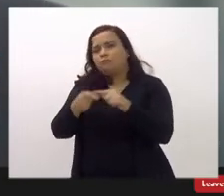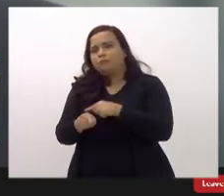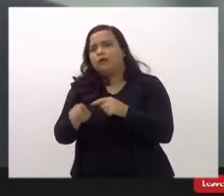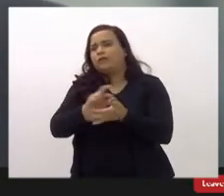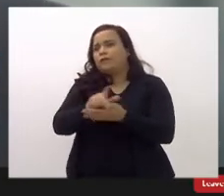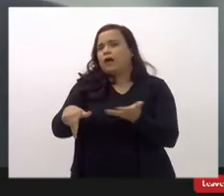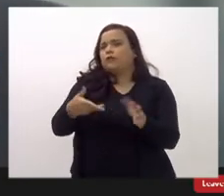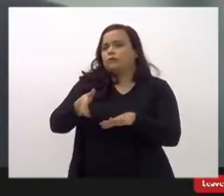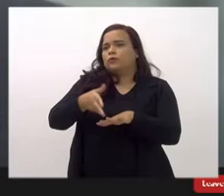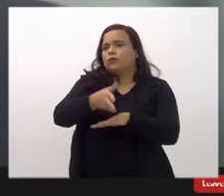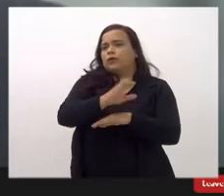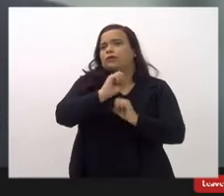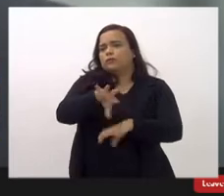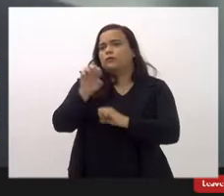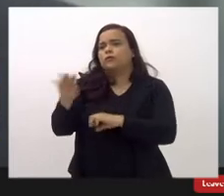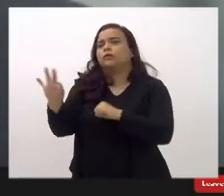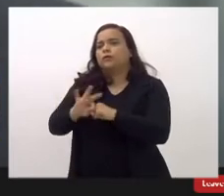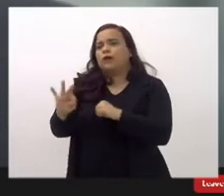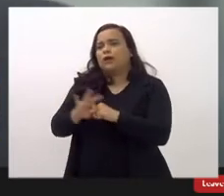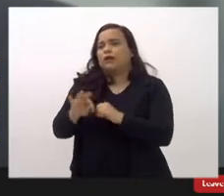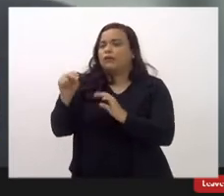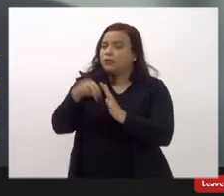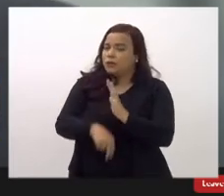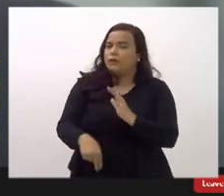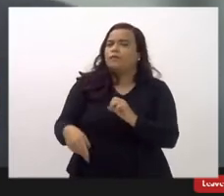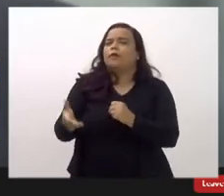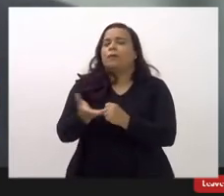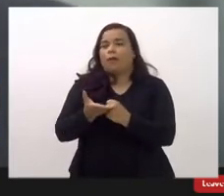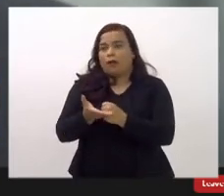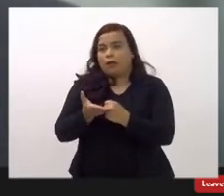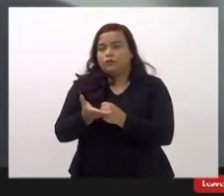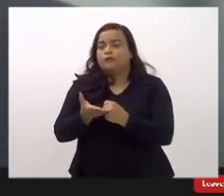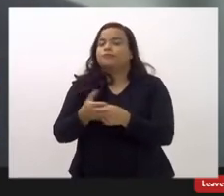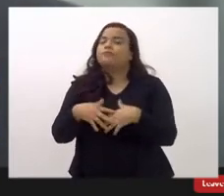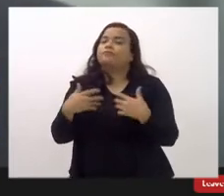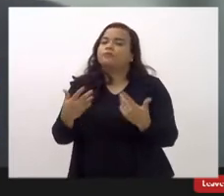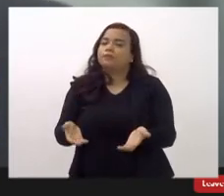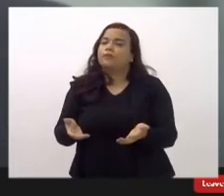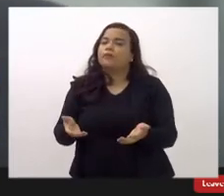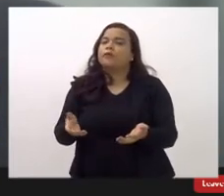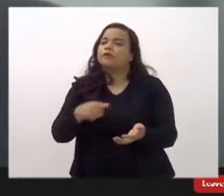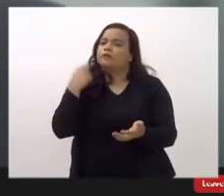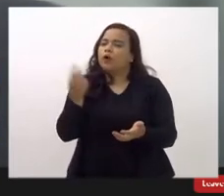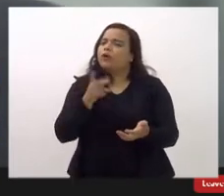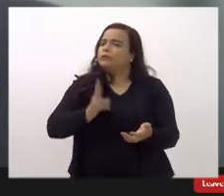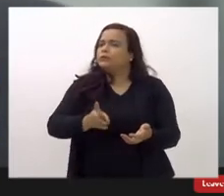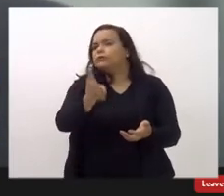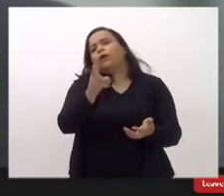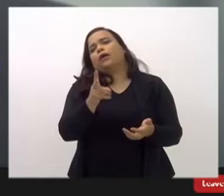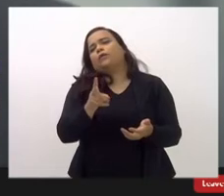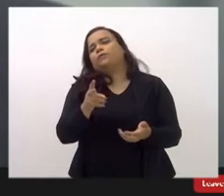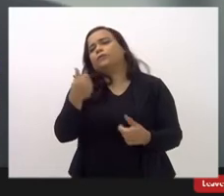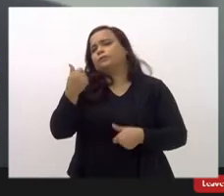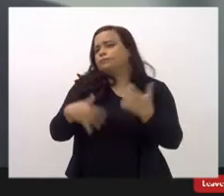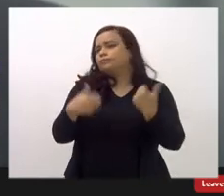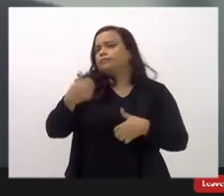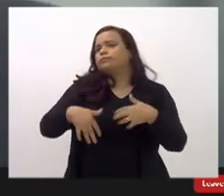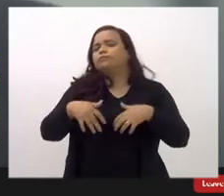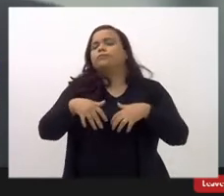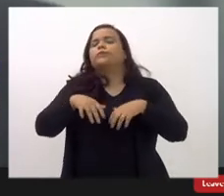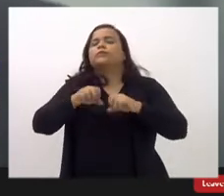modalidades de ensino técnico de nível médio. Na verdade, o que a gente sempre sustentou, fizemos notas técnicas, de